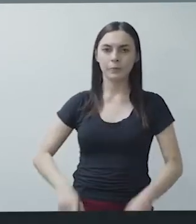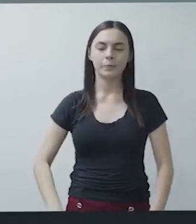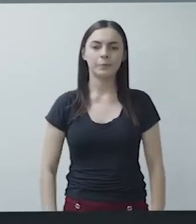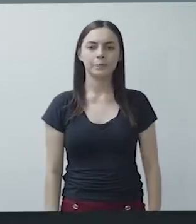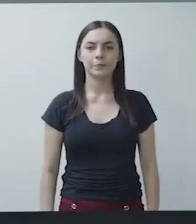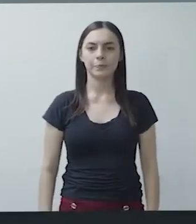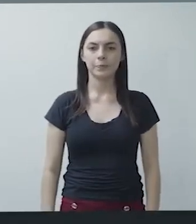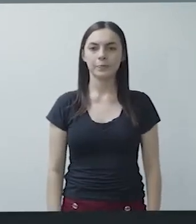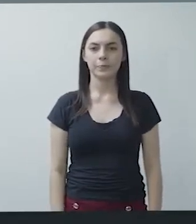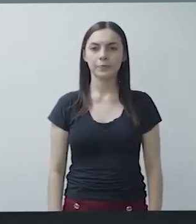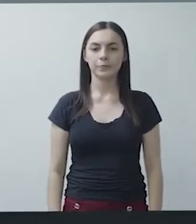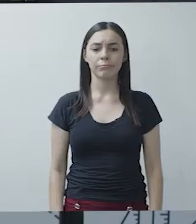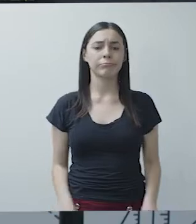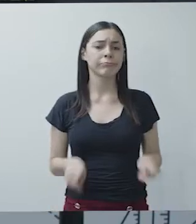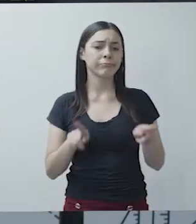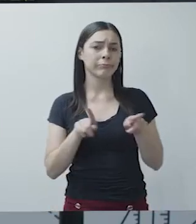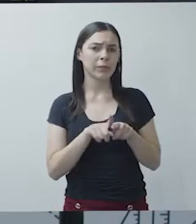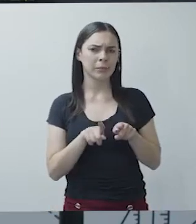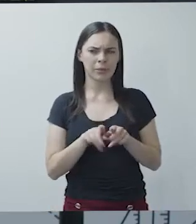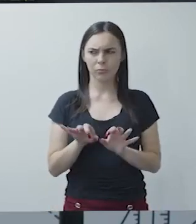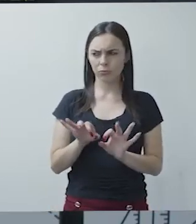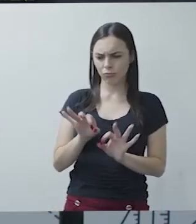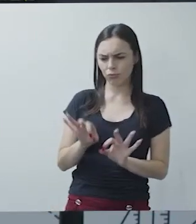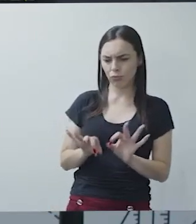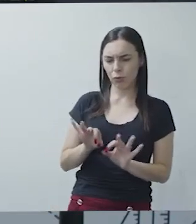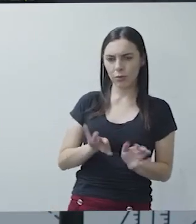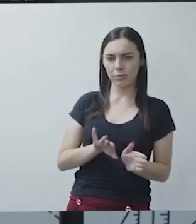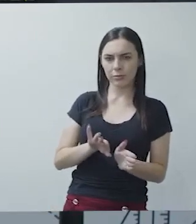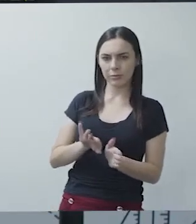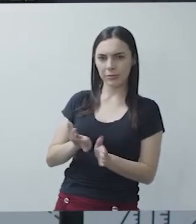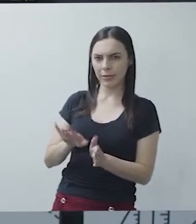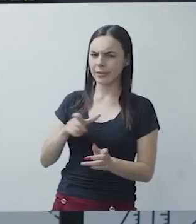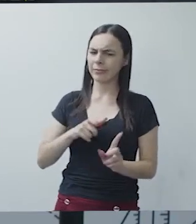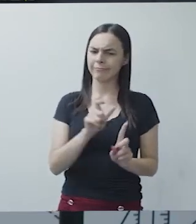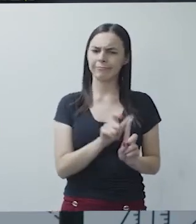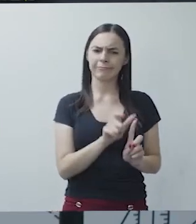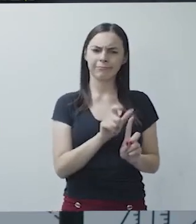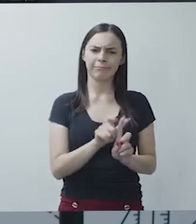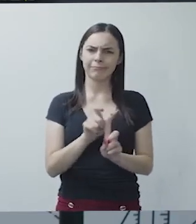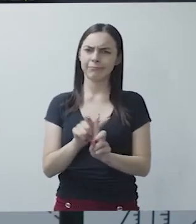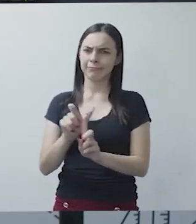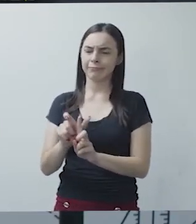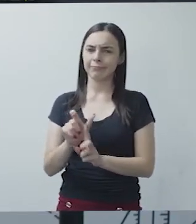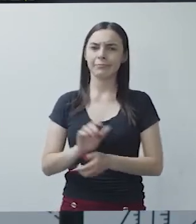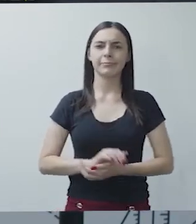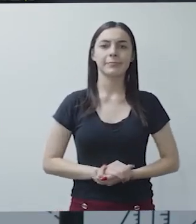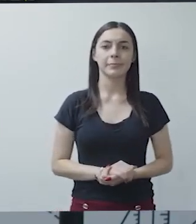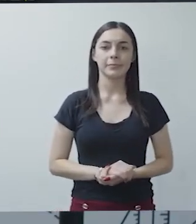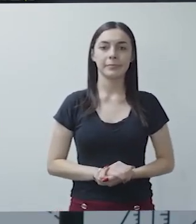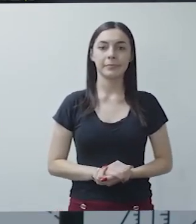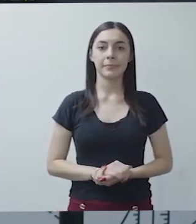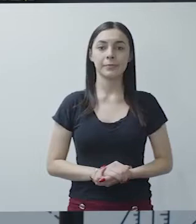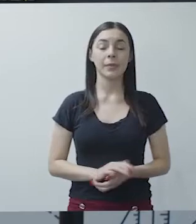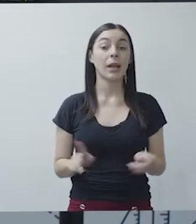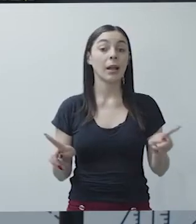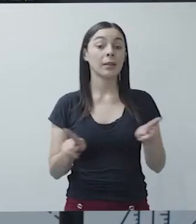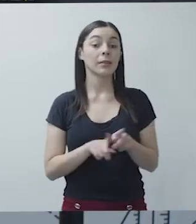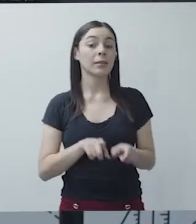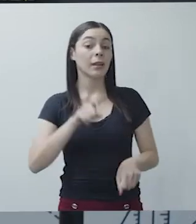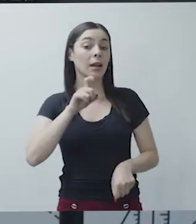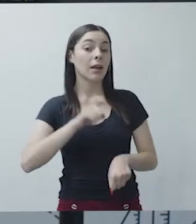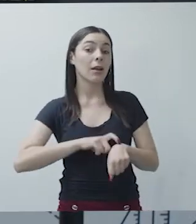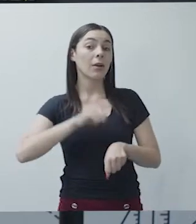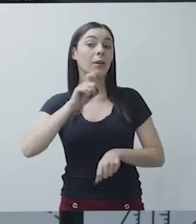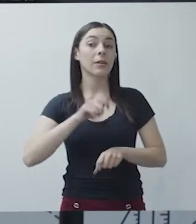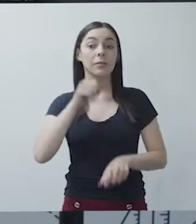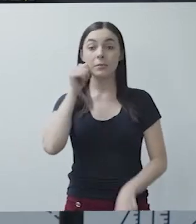É hora também, deixa eu puxar para cá, né? Que tem mais personagens nesse nosso poema. É hora também